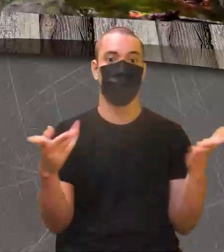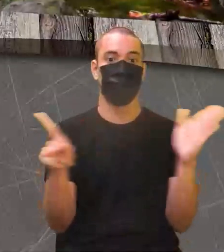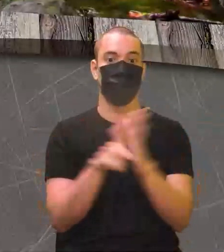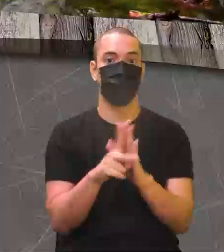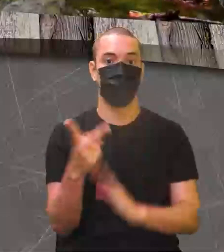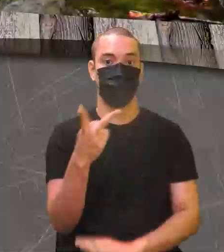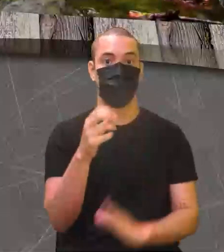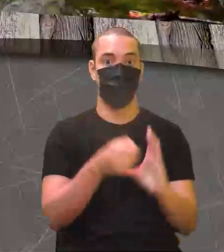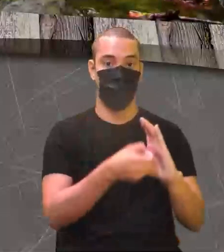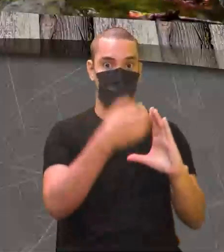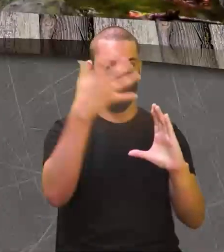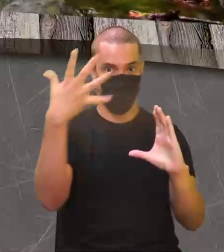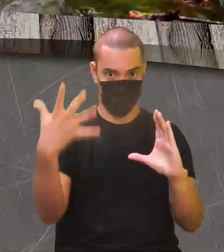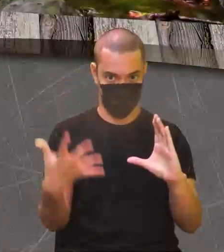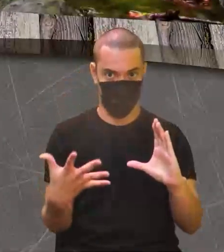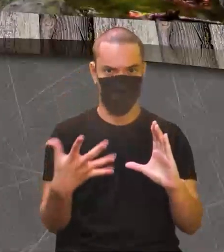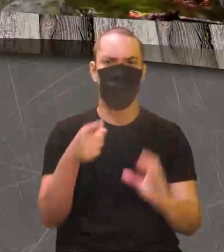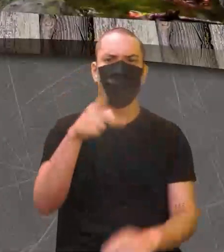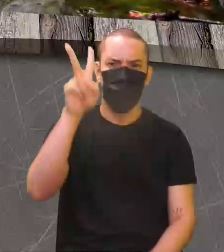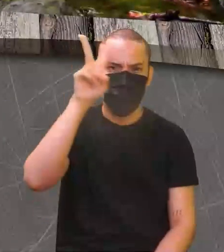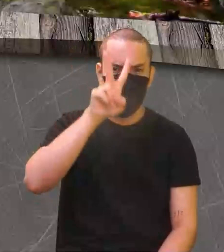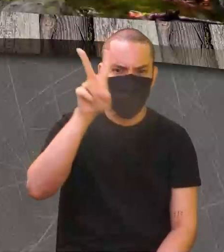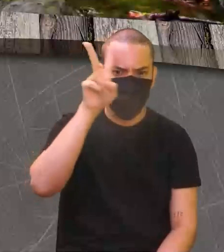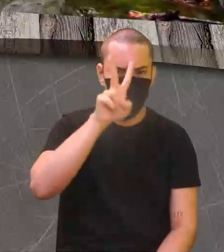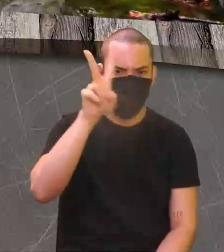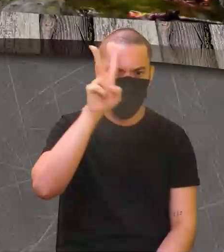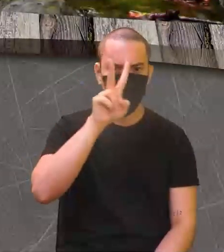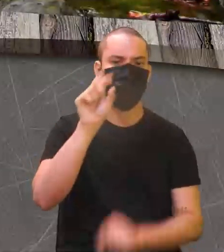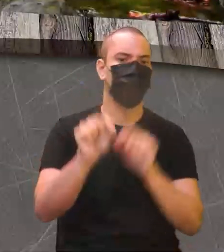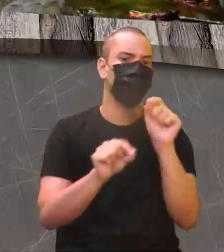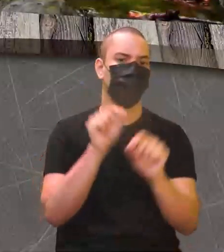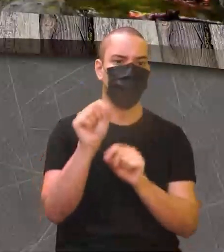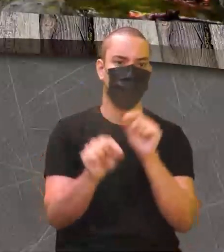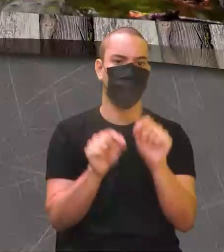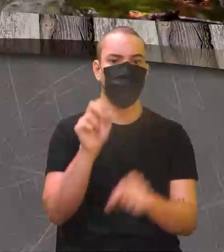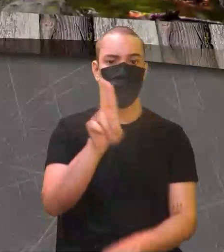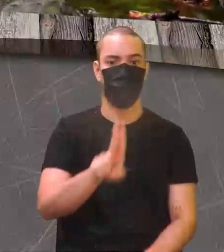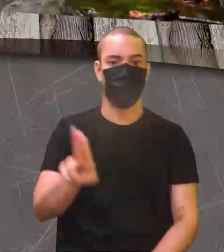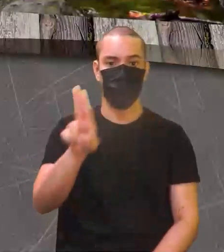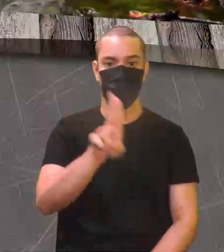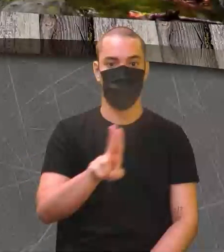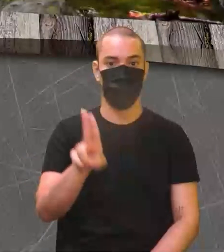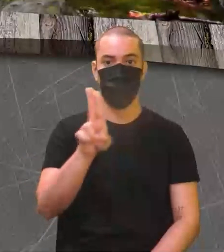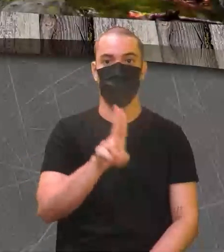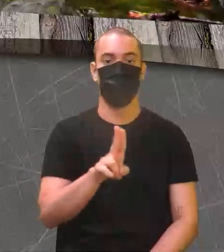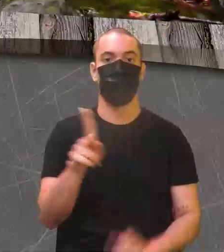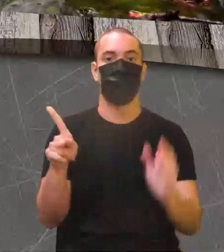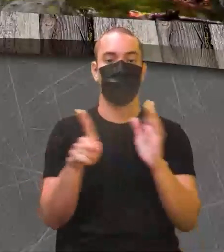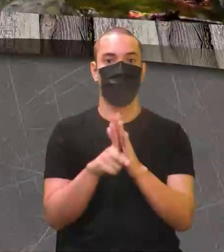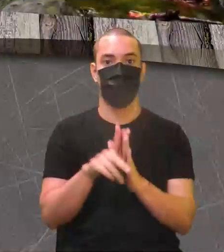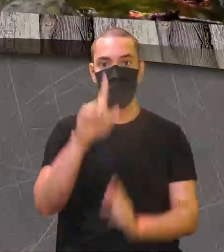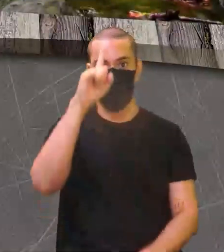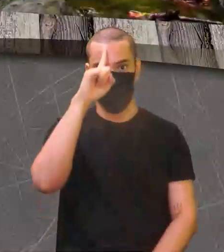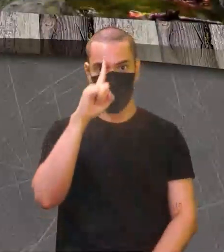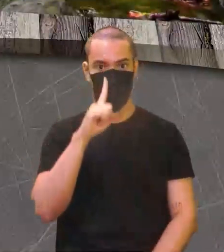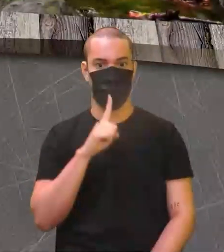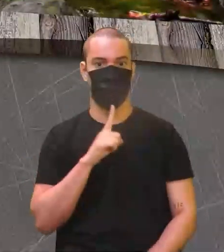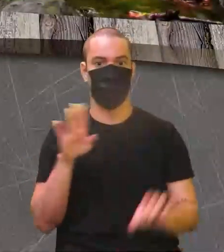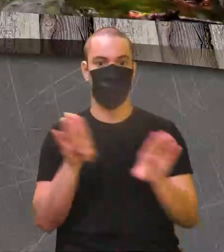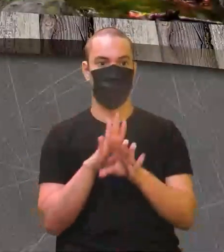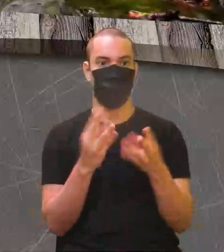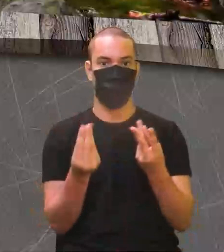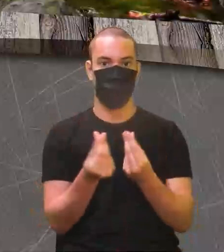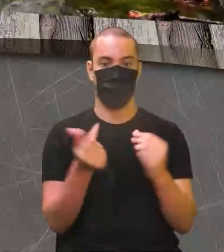duas características. E aí você lembra, né? Que ele trabalhou ali com sementes amarelas e com a